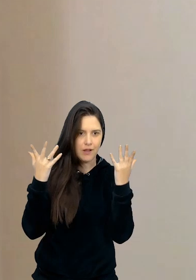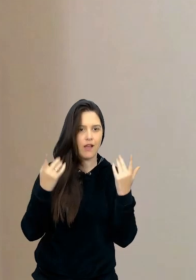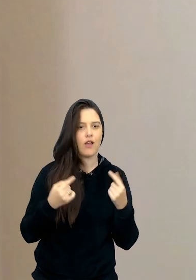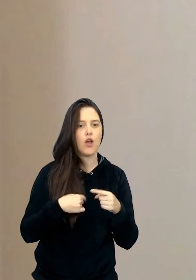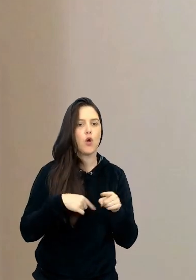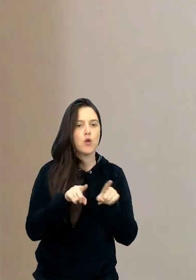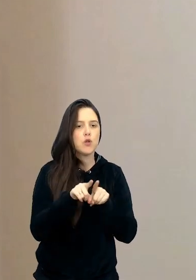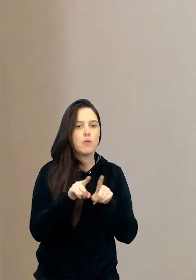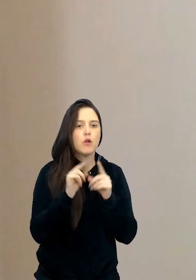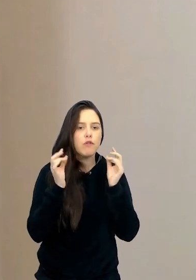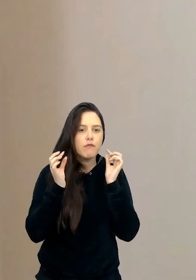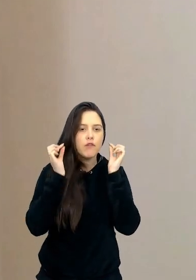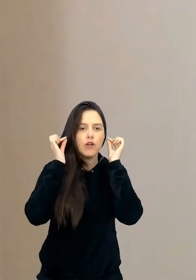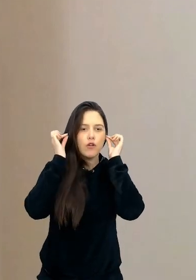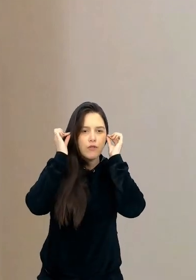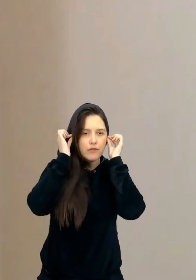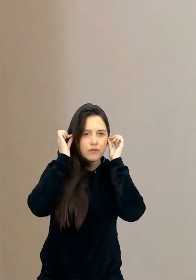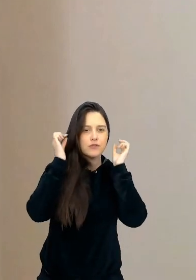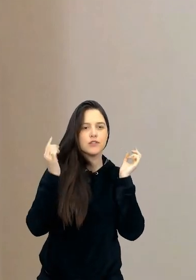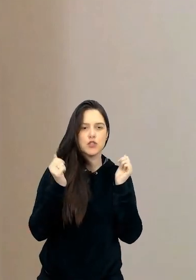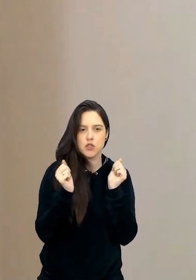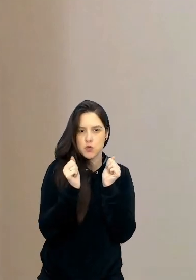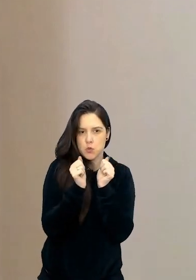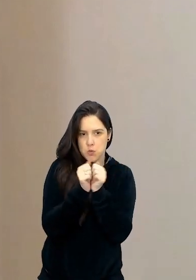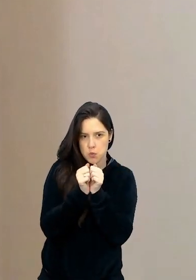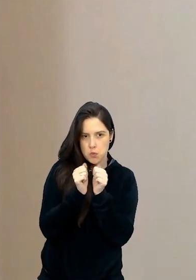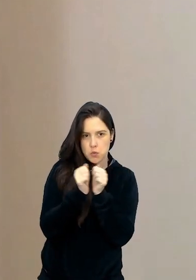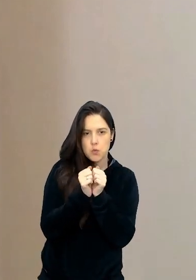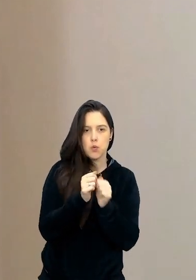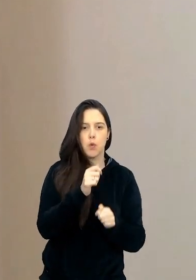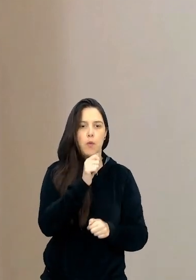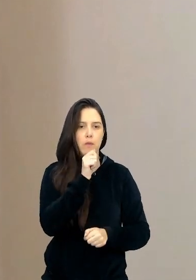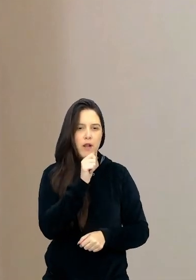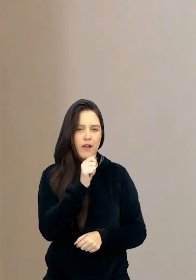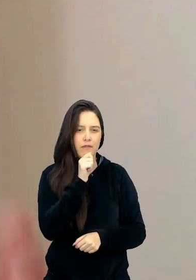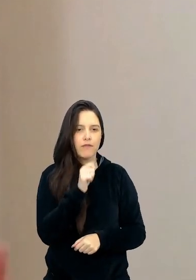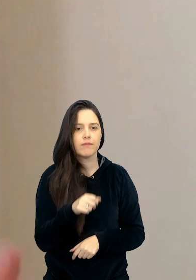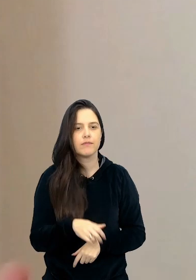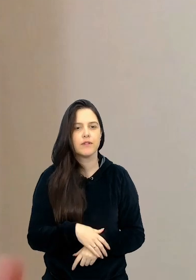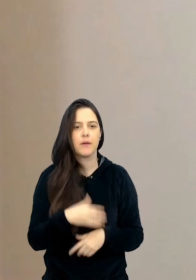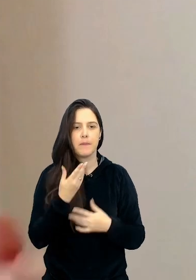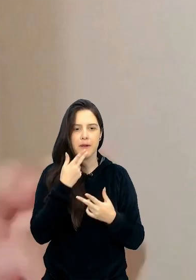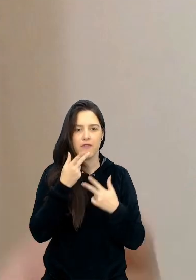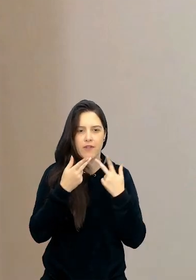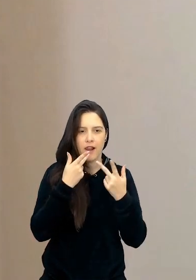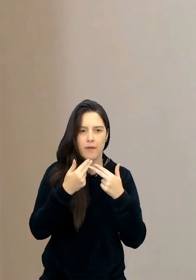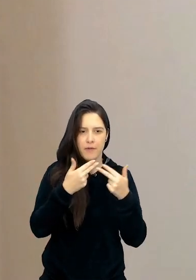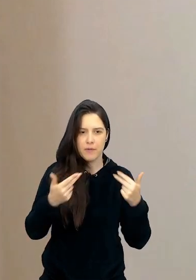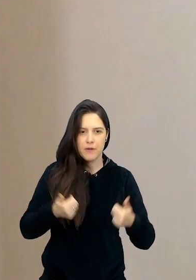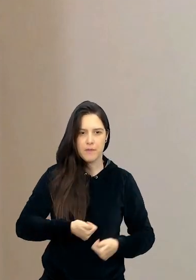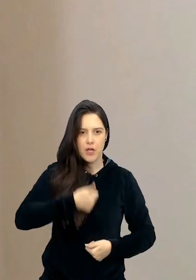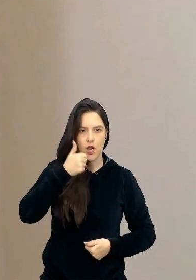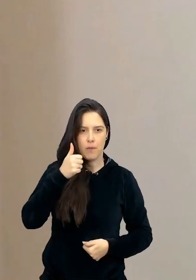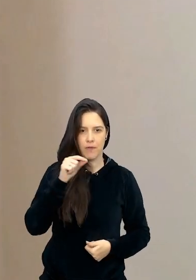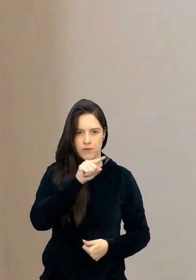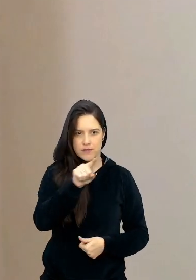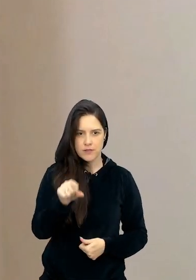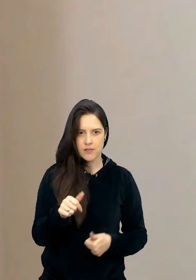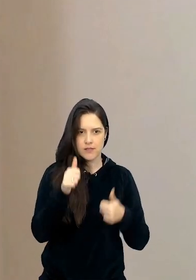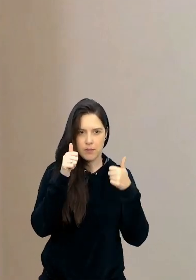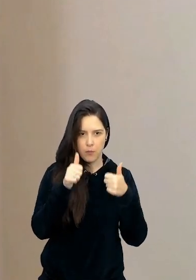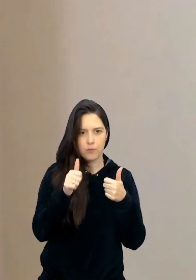um fone de ouvido aqui, que tem, junto com ele, o microfone, para o som ficar melhor para vocês, né?